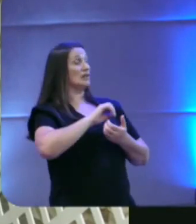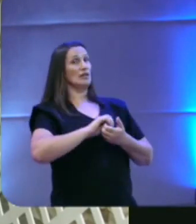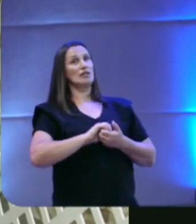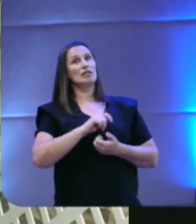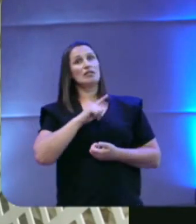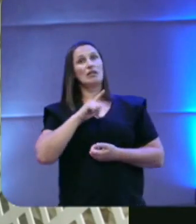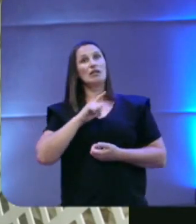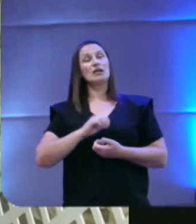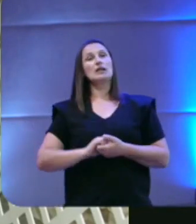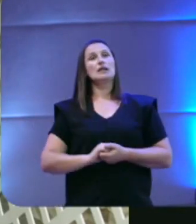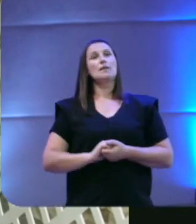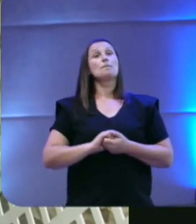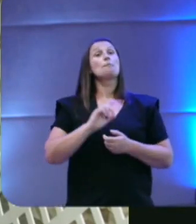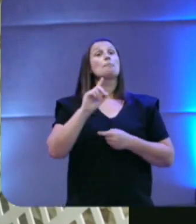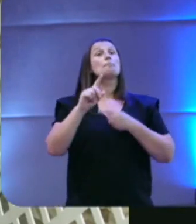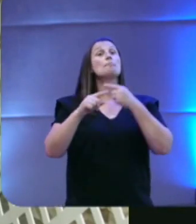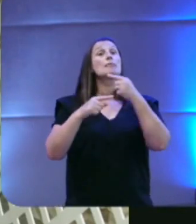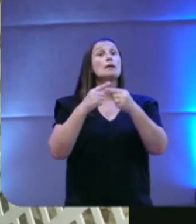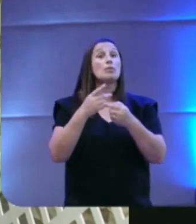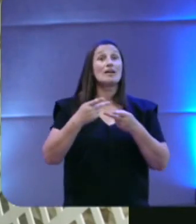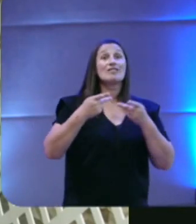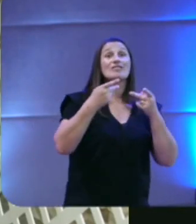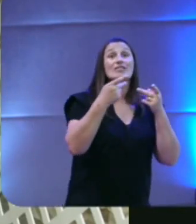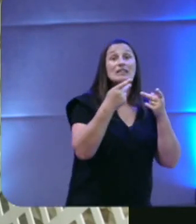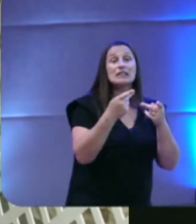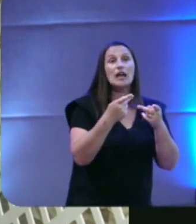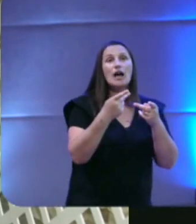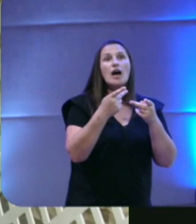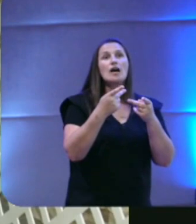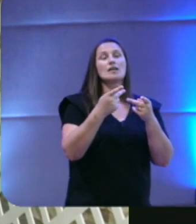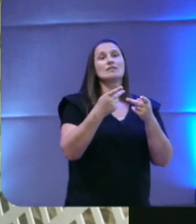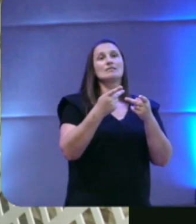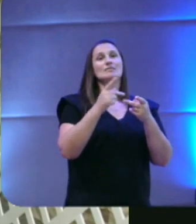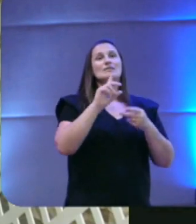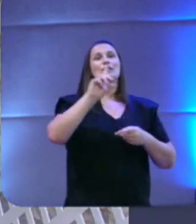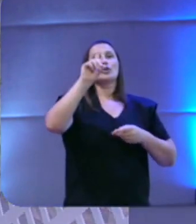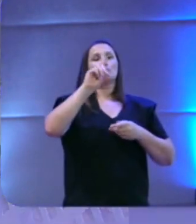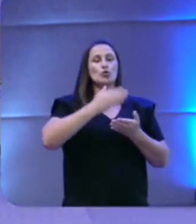E gente, a partir daquela visita, daquele momento, Deus começou uma obra